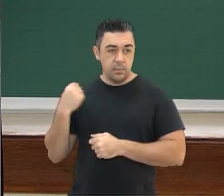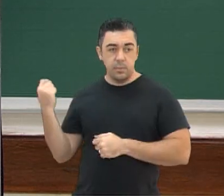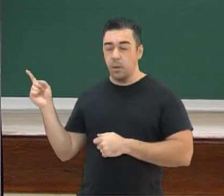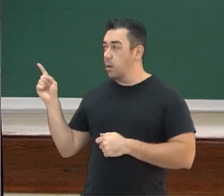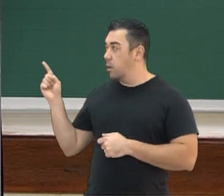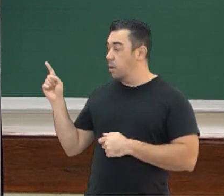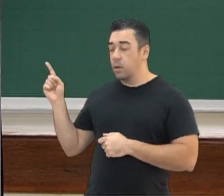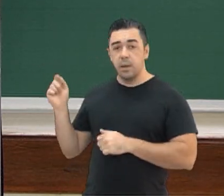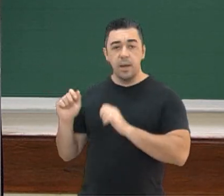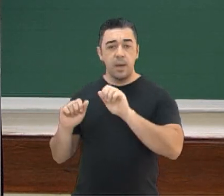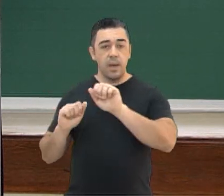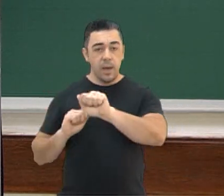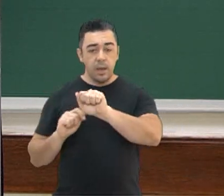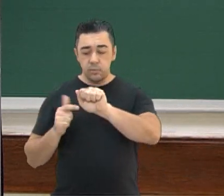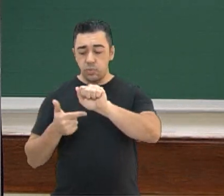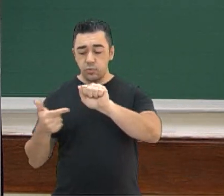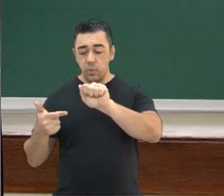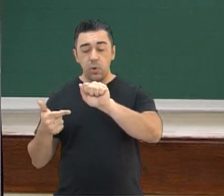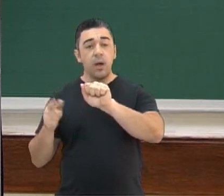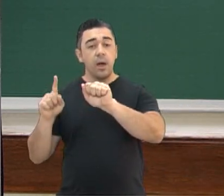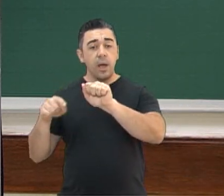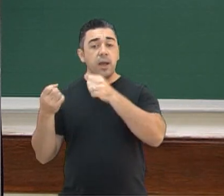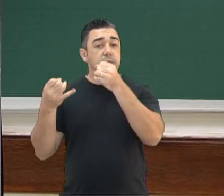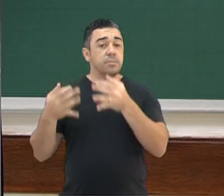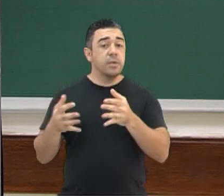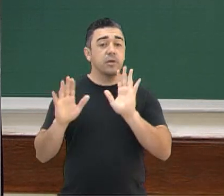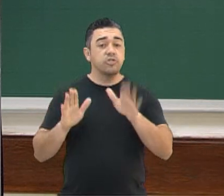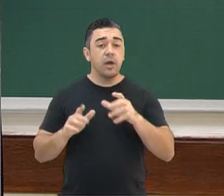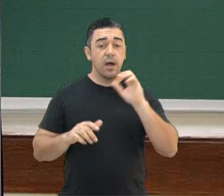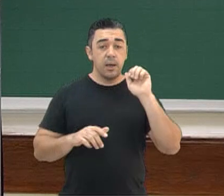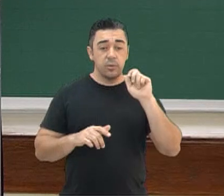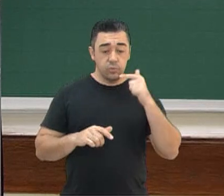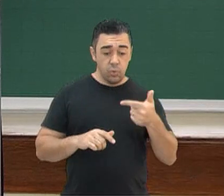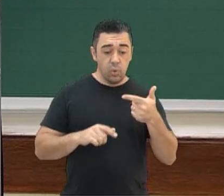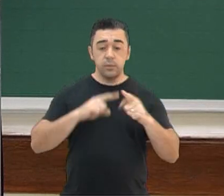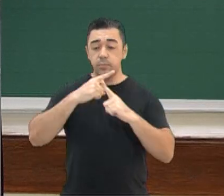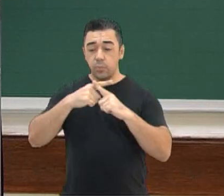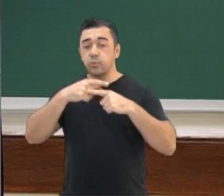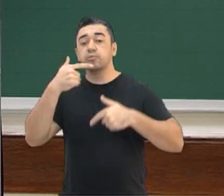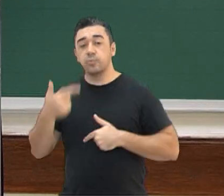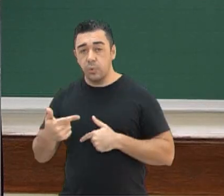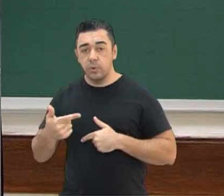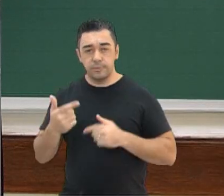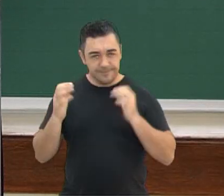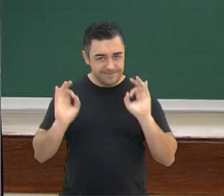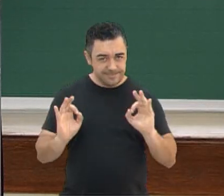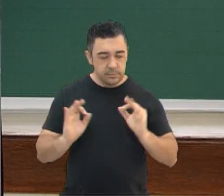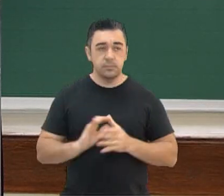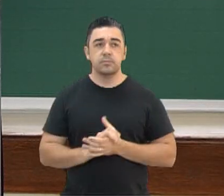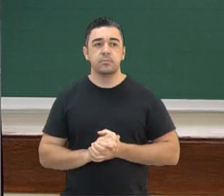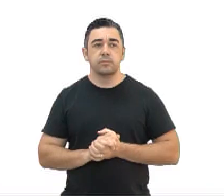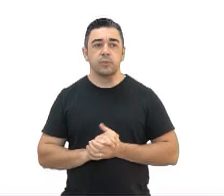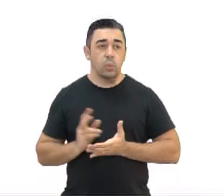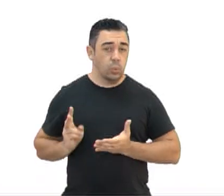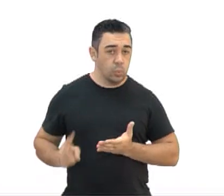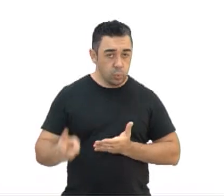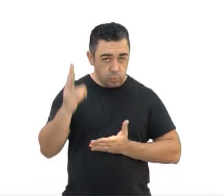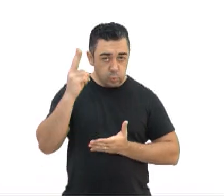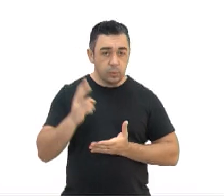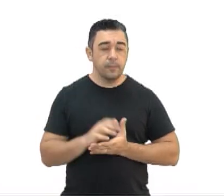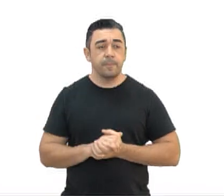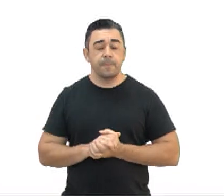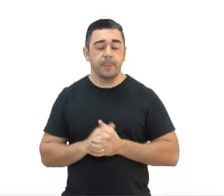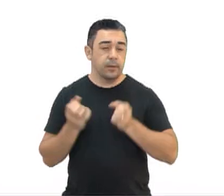já dita o quê? A ordem da nossa matriz, certo? Que ela é uma matriz 2 por 2. Continuando aqui,